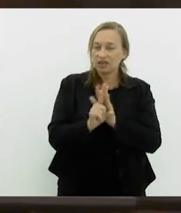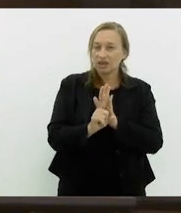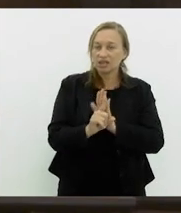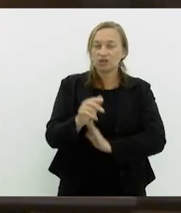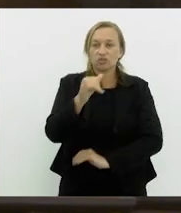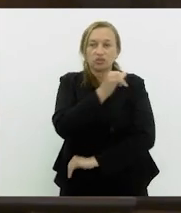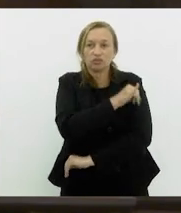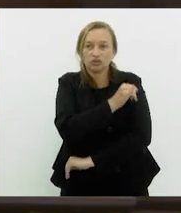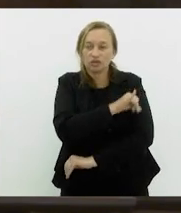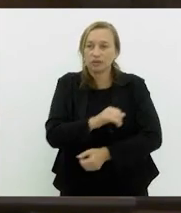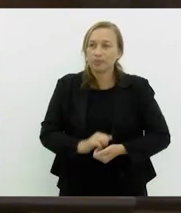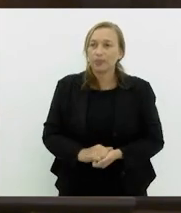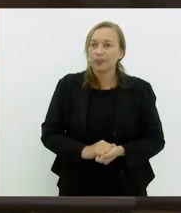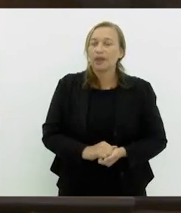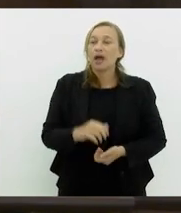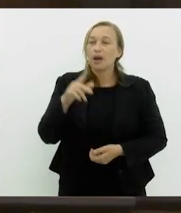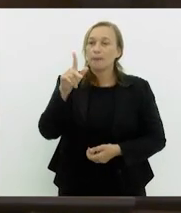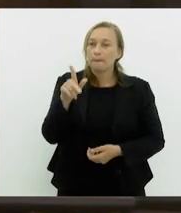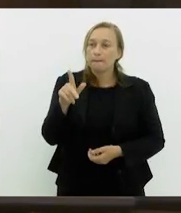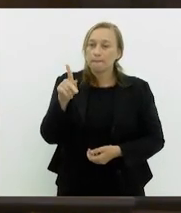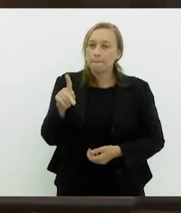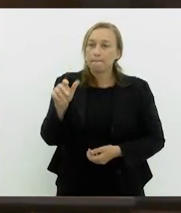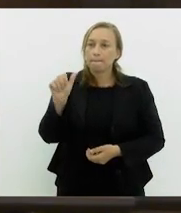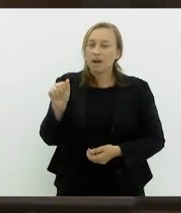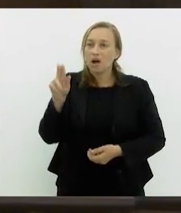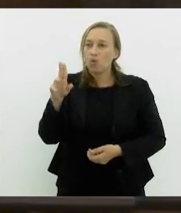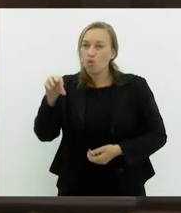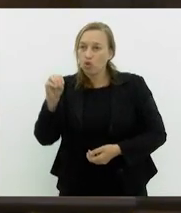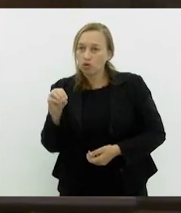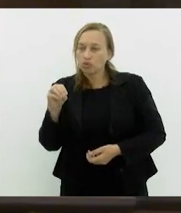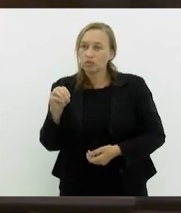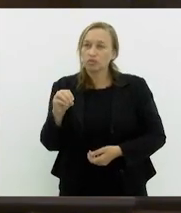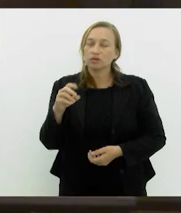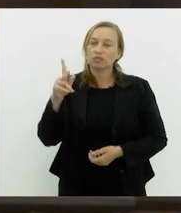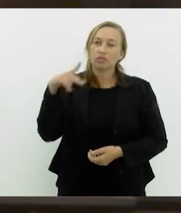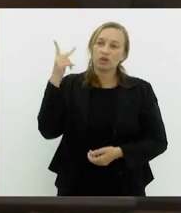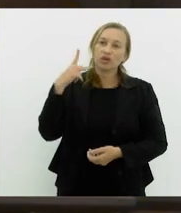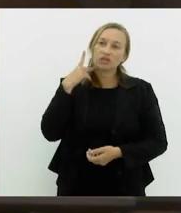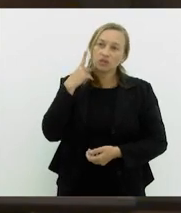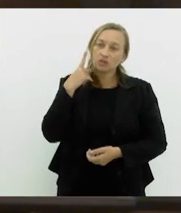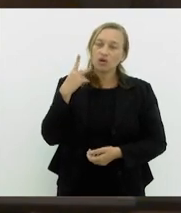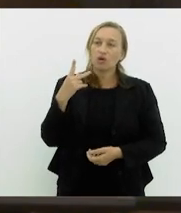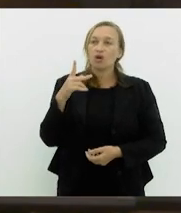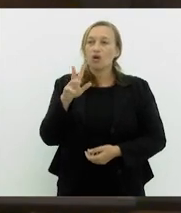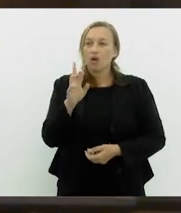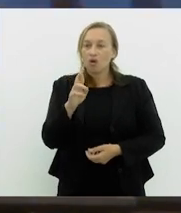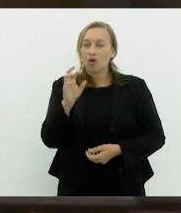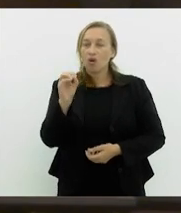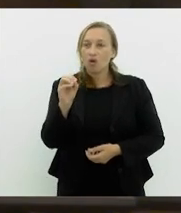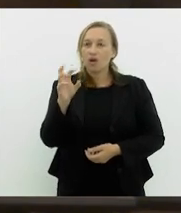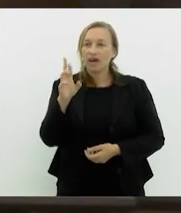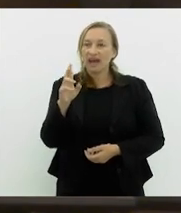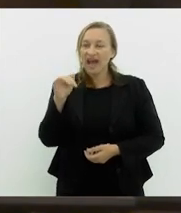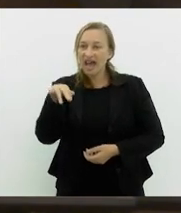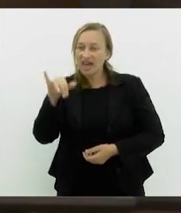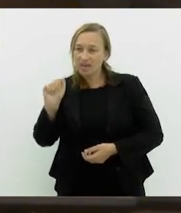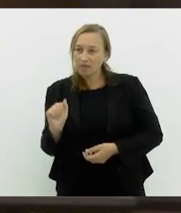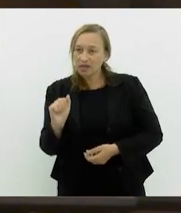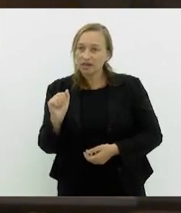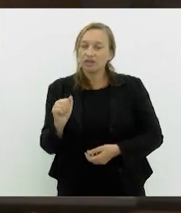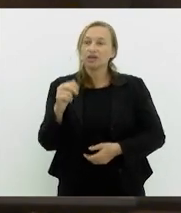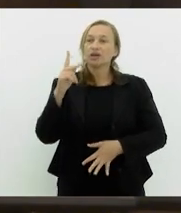Janeiro. Senhor Paulo Holanda, procurador da Assembleia Legislativa do Estado de Roraima. Senhor Paulo Roberto Fernandes